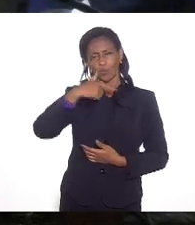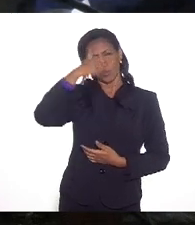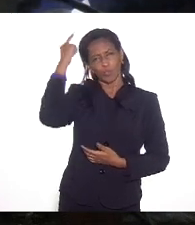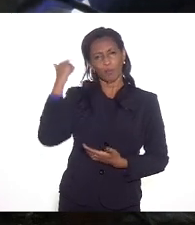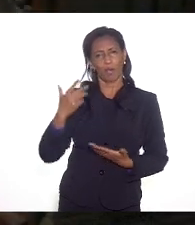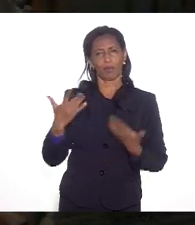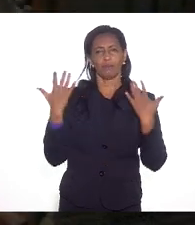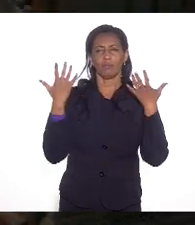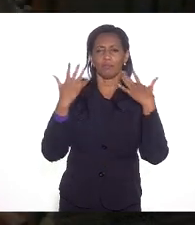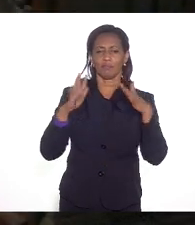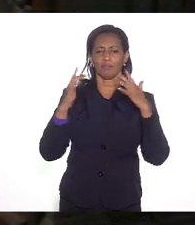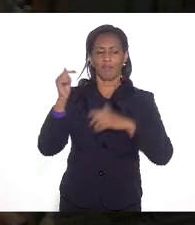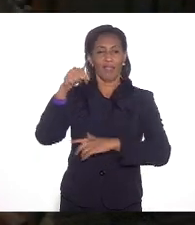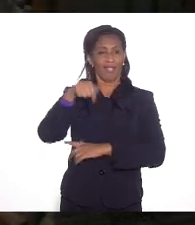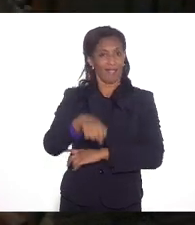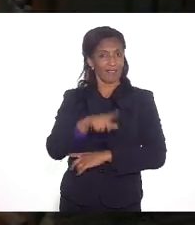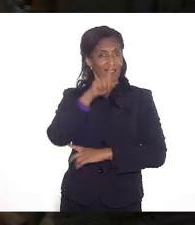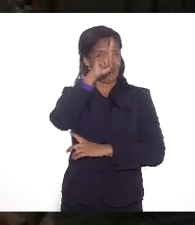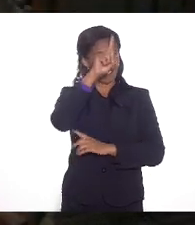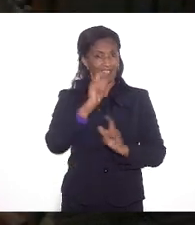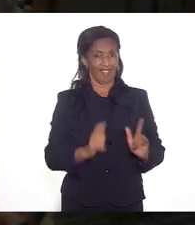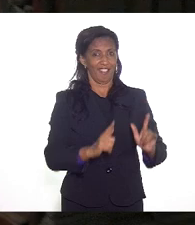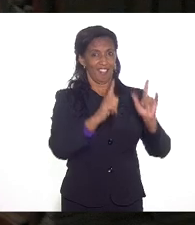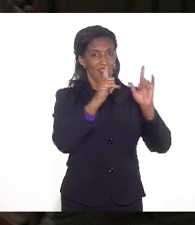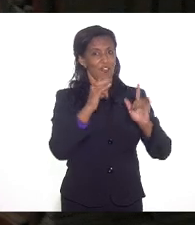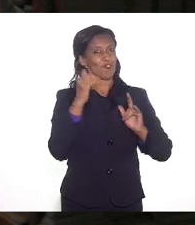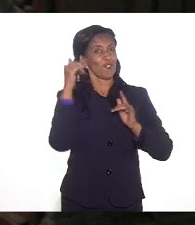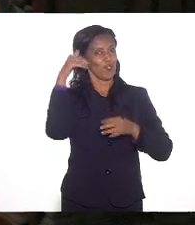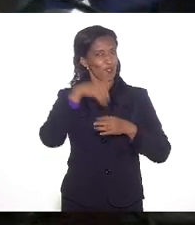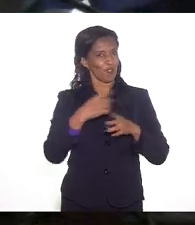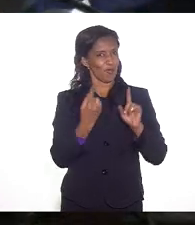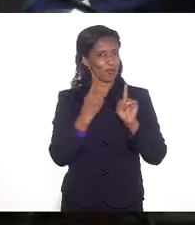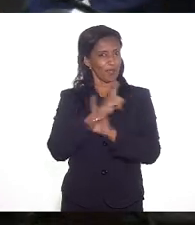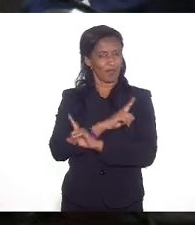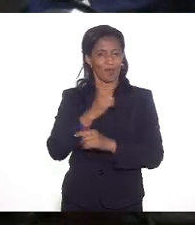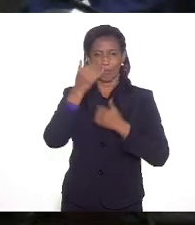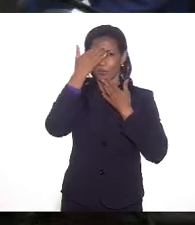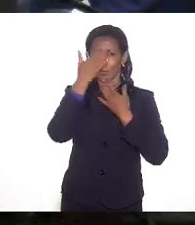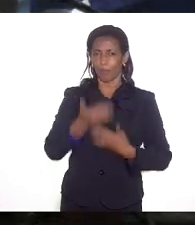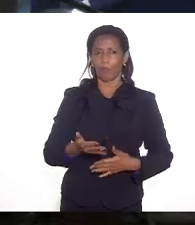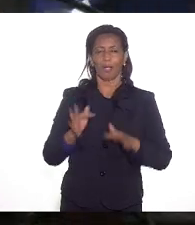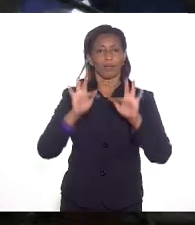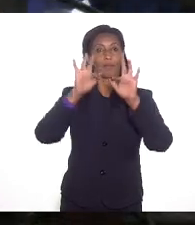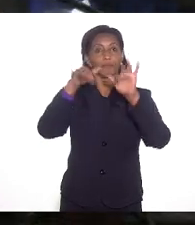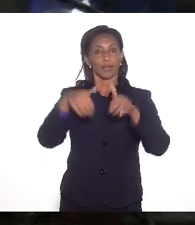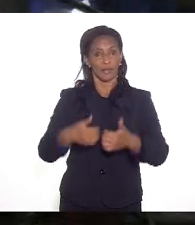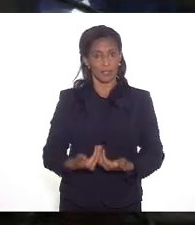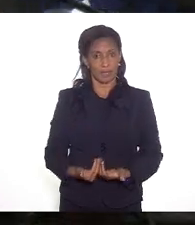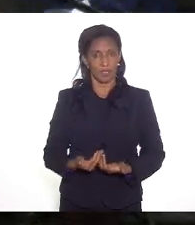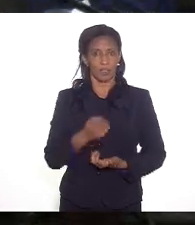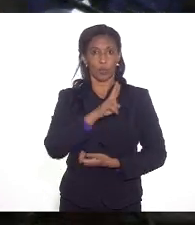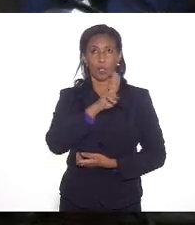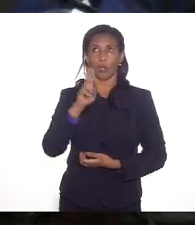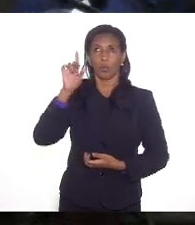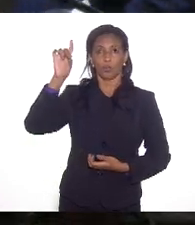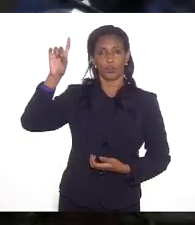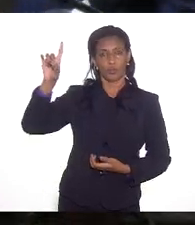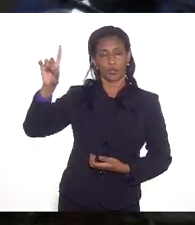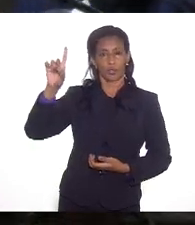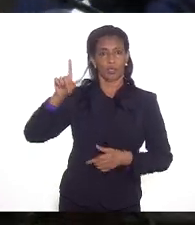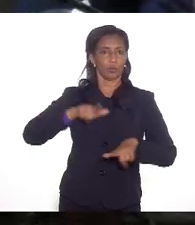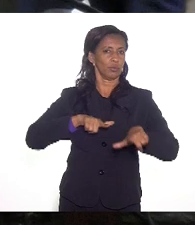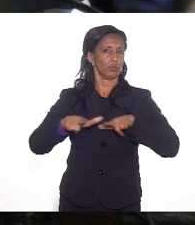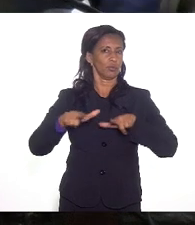Paulo aqui e lá na Legião com seu voto divergente Muito obrigado está encerrada Em Nome de Deus